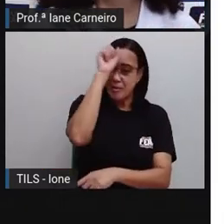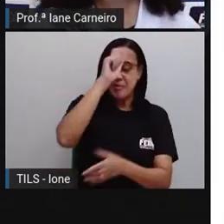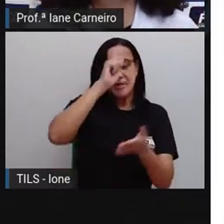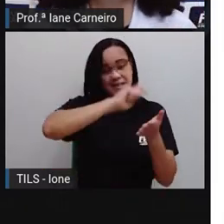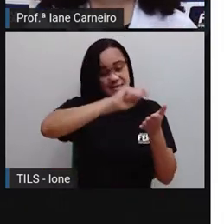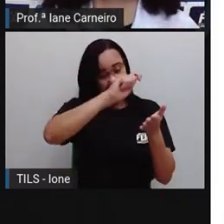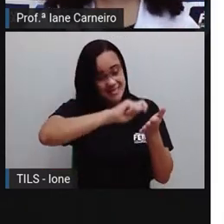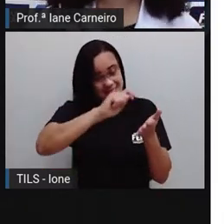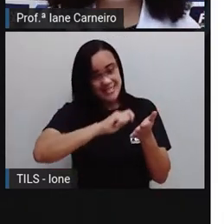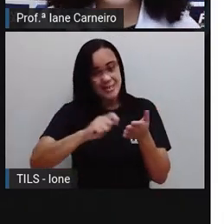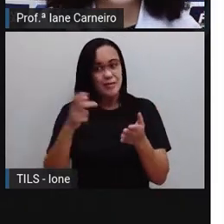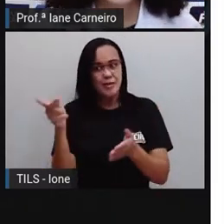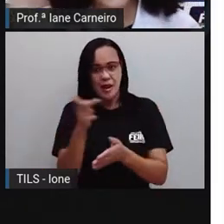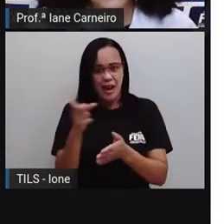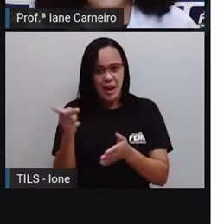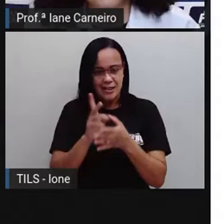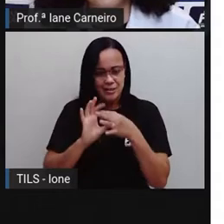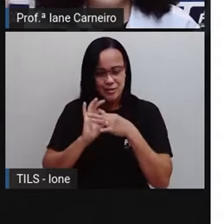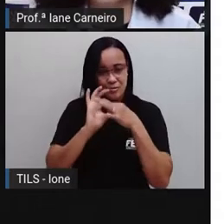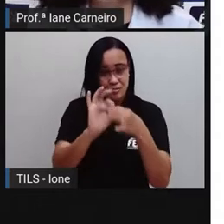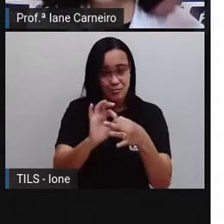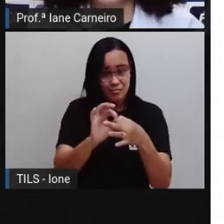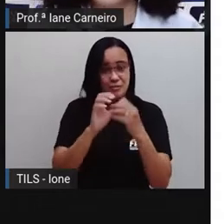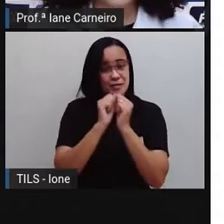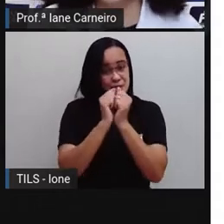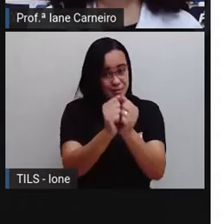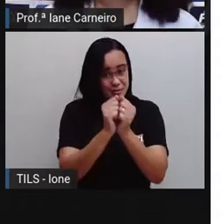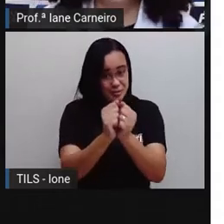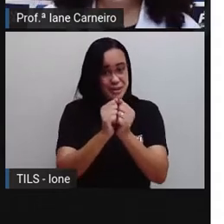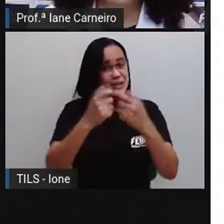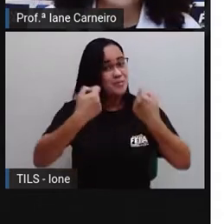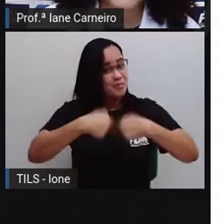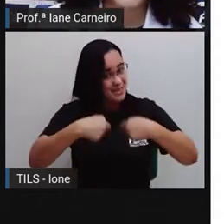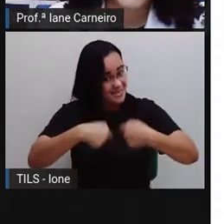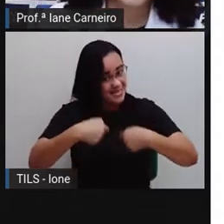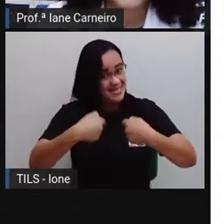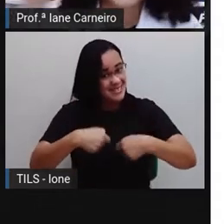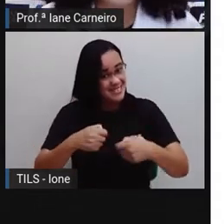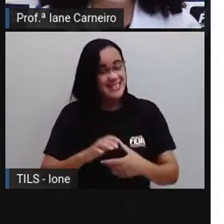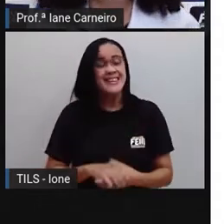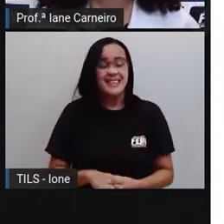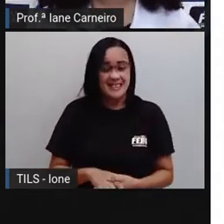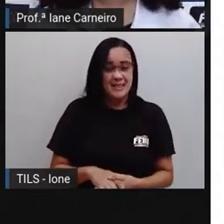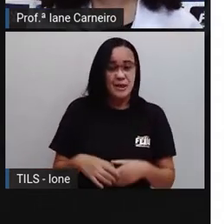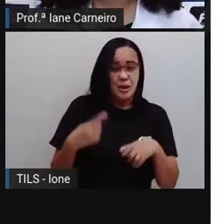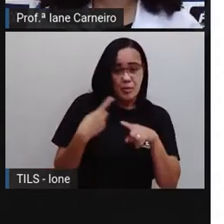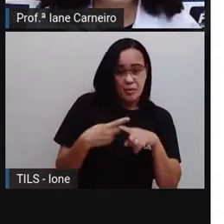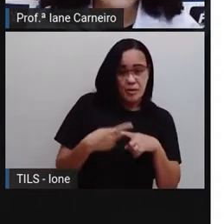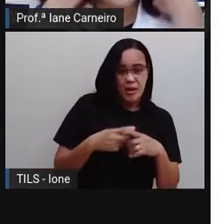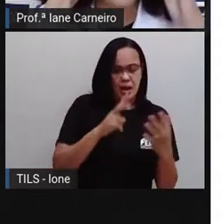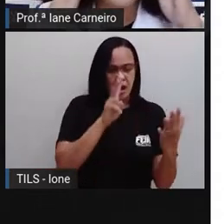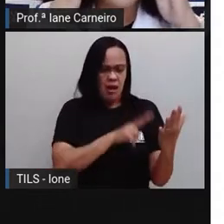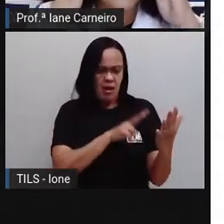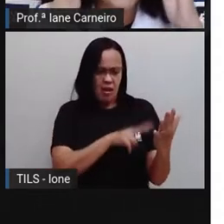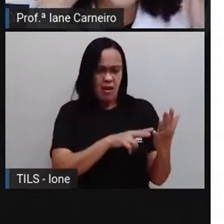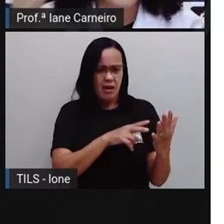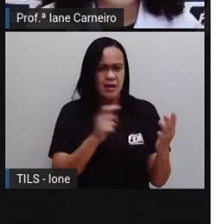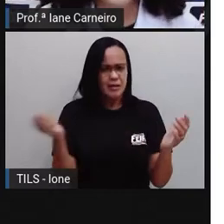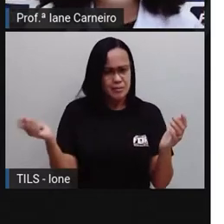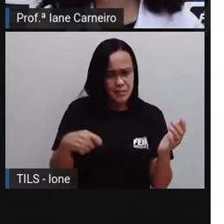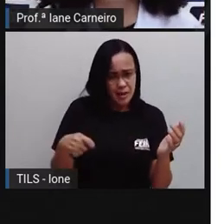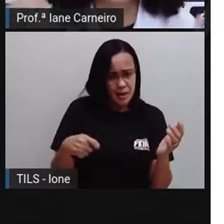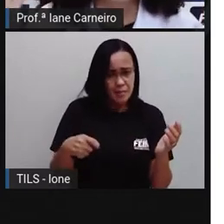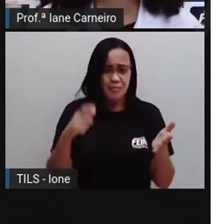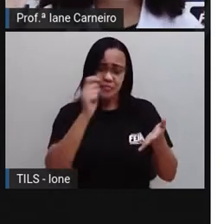ver outra né a gente não consegue ler e sem escrever e também se não consegue escrever sem saber por e não é quando a gente